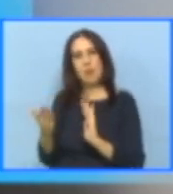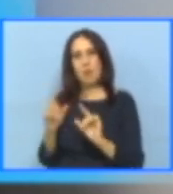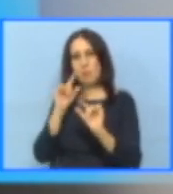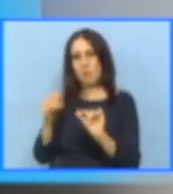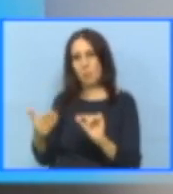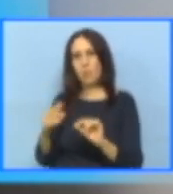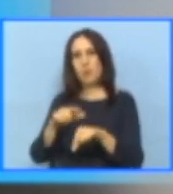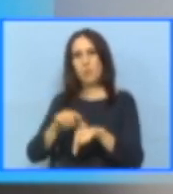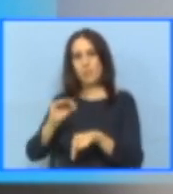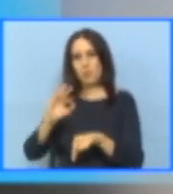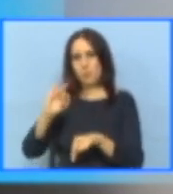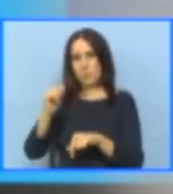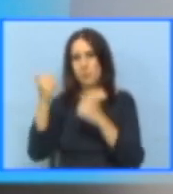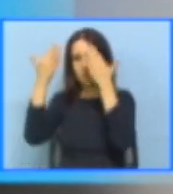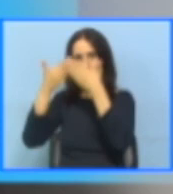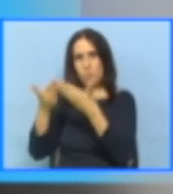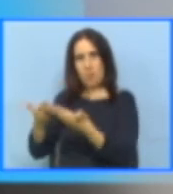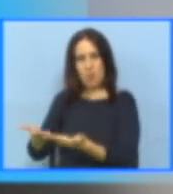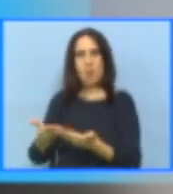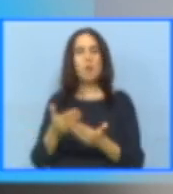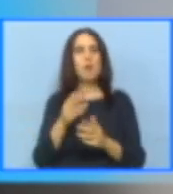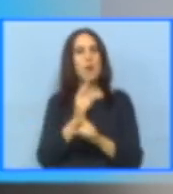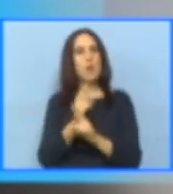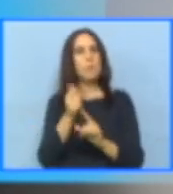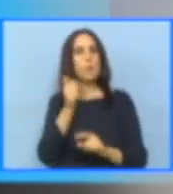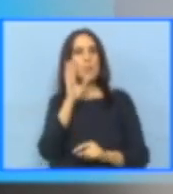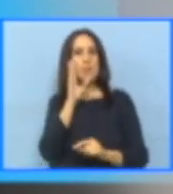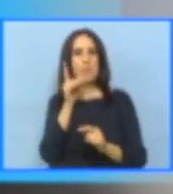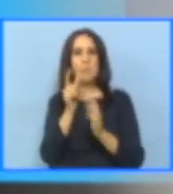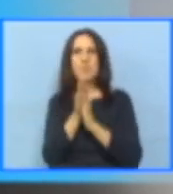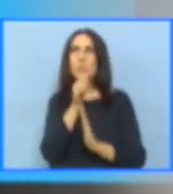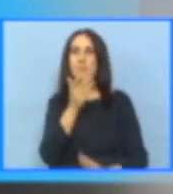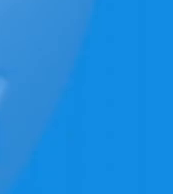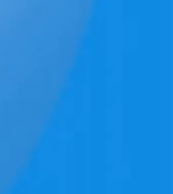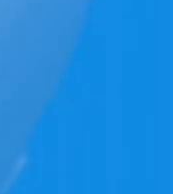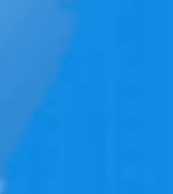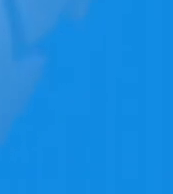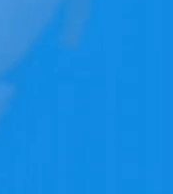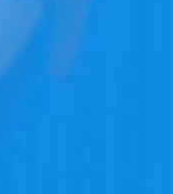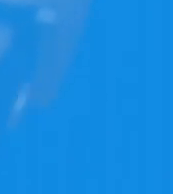Antena 1 pelas 22h45. Tenha então uma boa tarde e até amanhã, se Deus quiser.